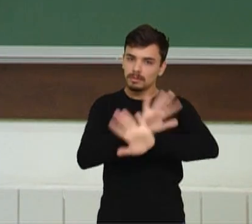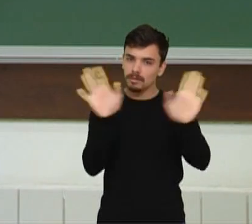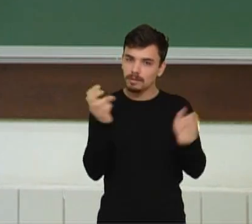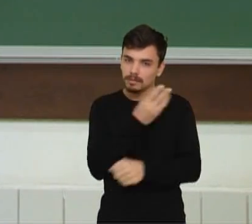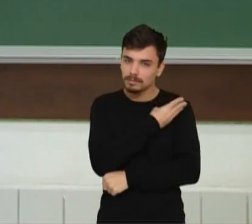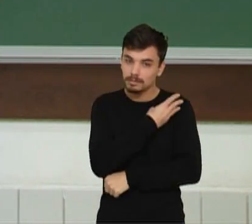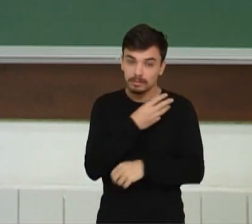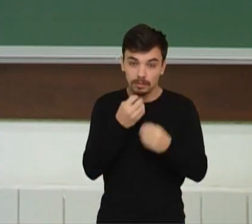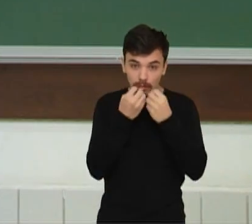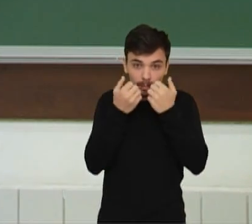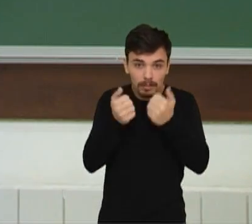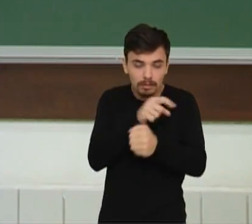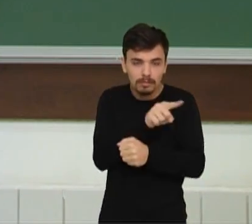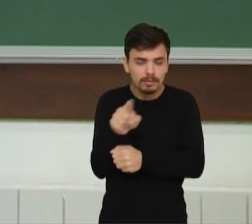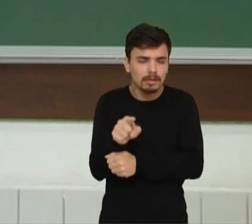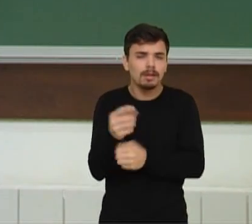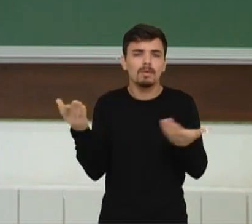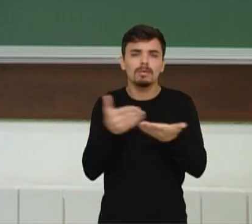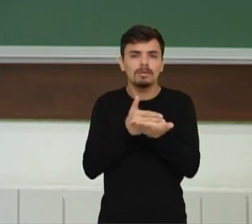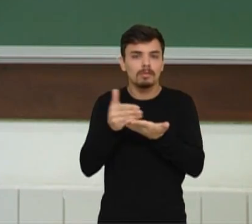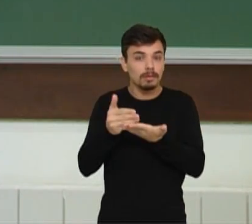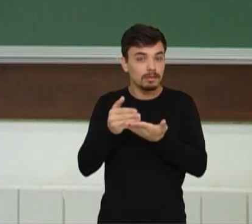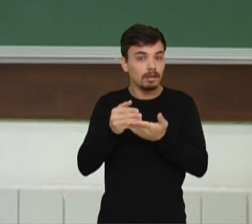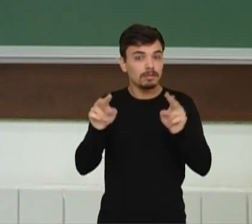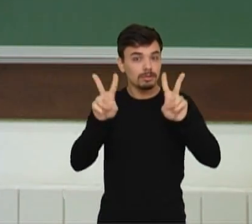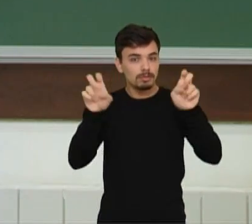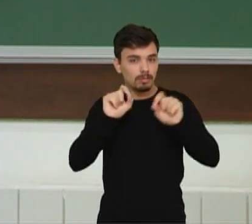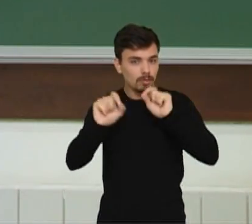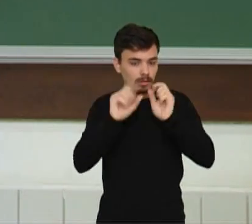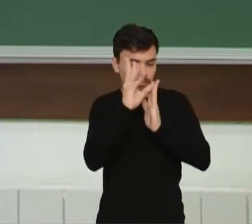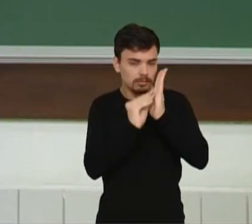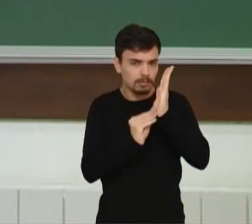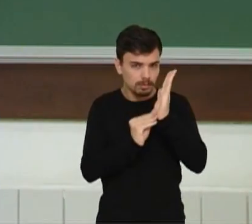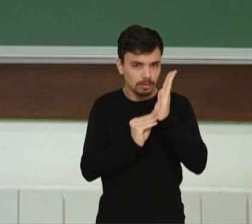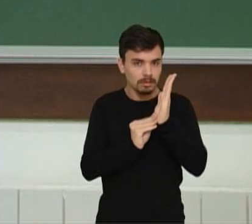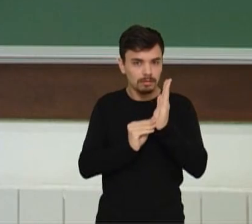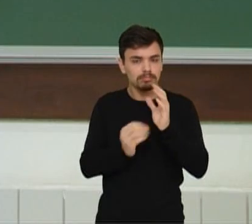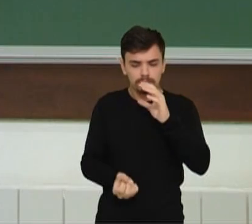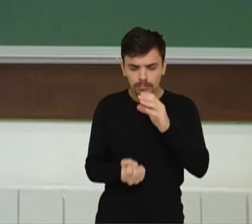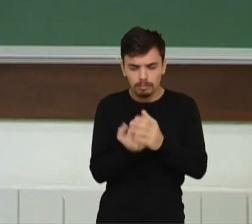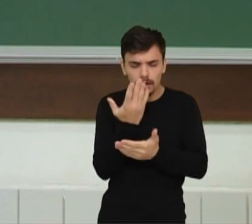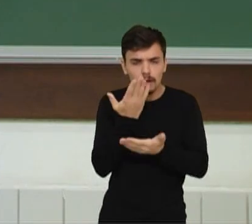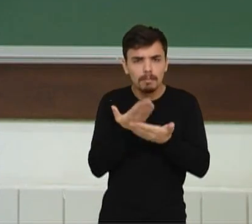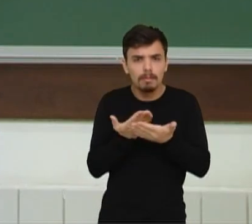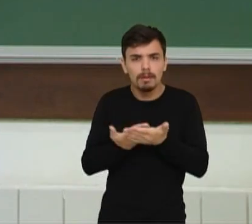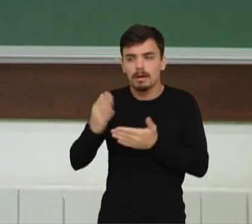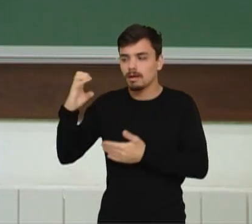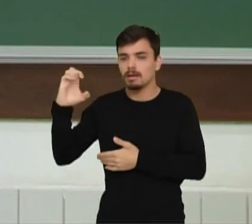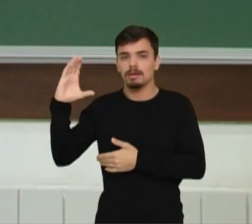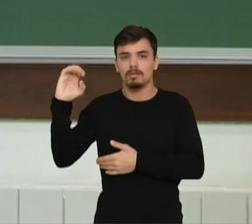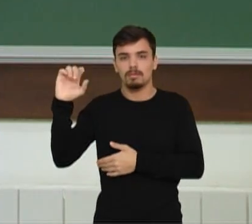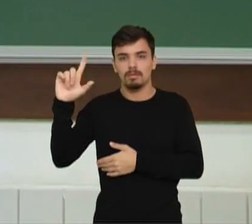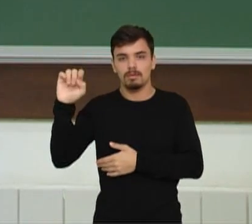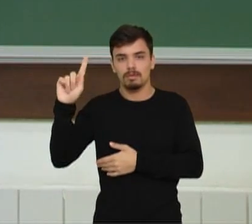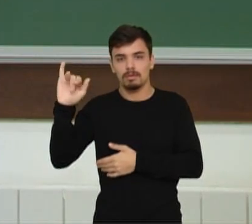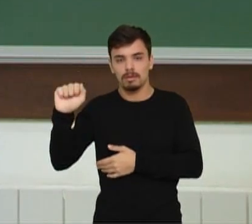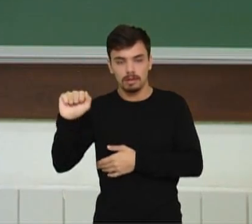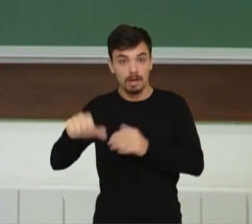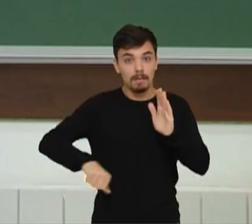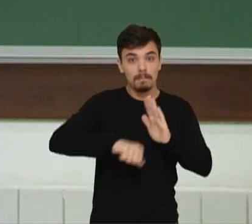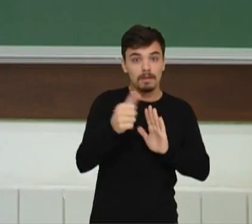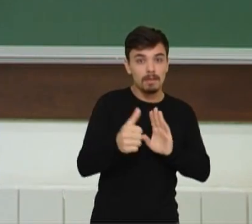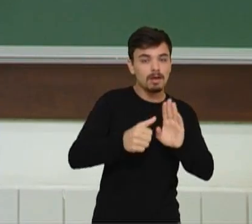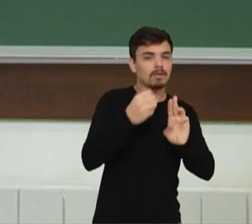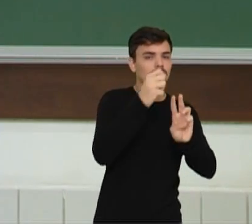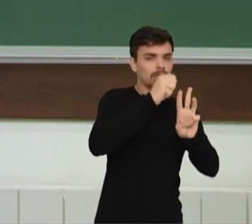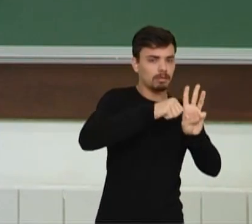Olá, terceira série, tudo bem com vocês? A gente vai começar hoje o nosso conteúdo de ecologia, né? Então, conteúdo novo aqui do terceiro trimestre